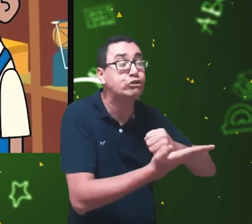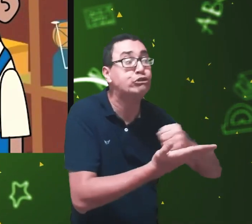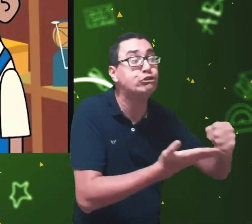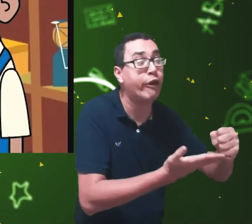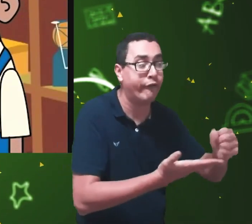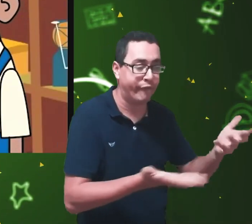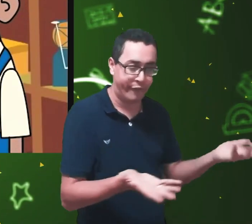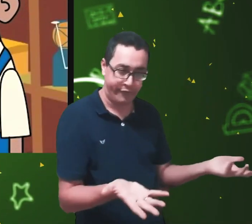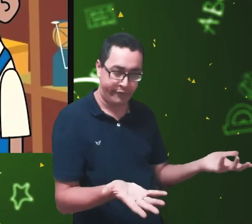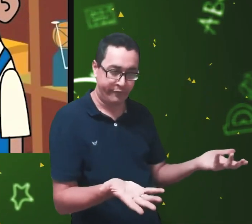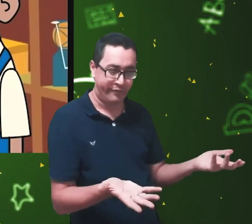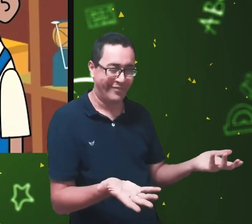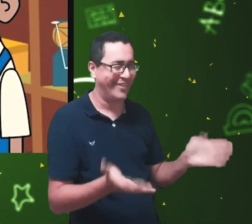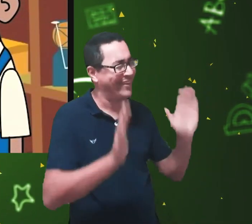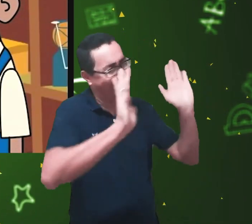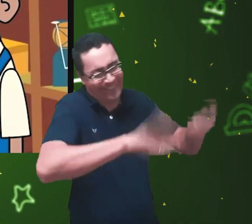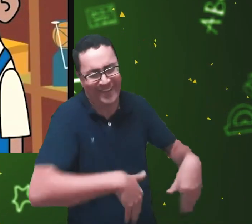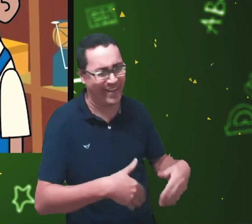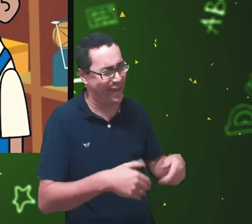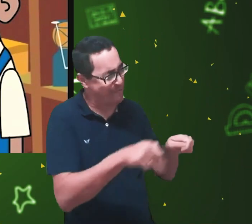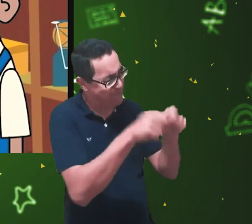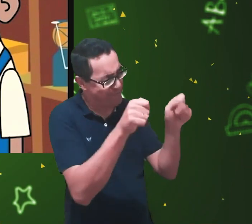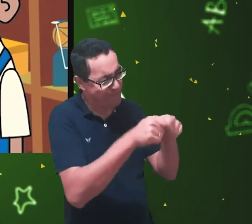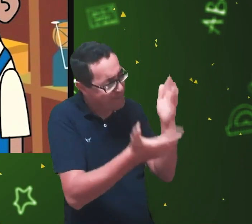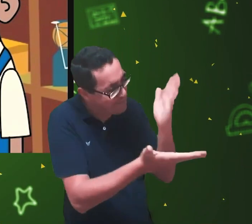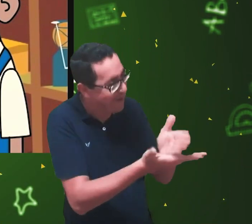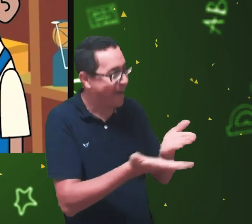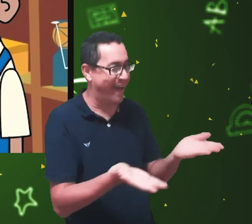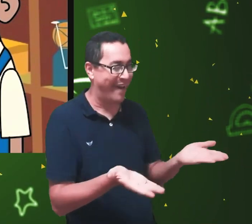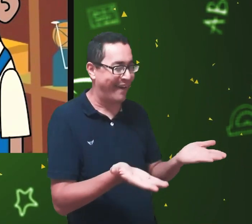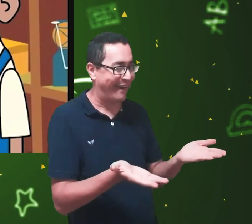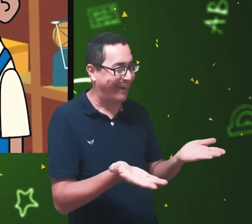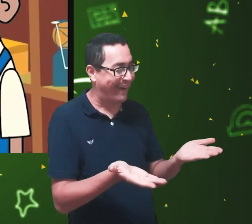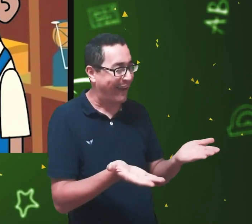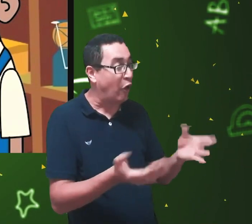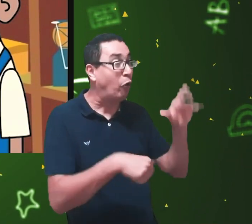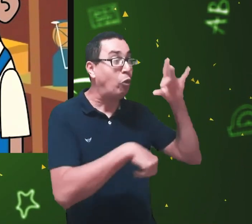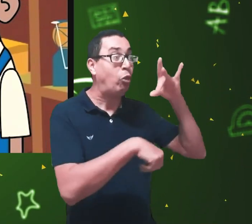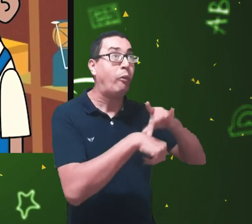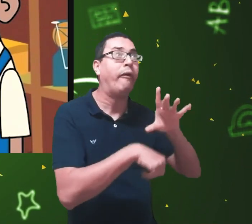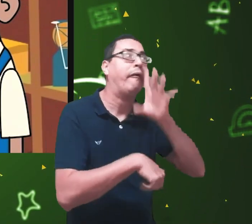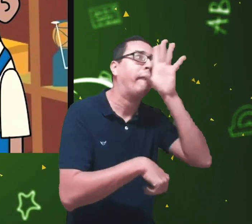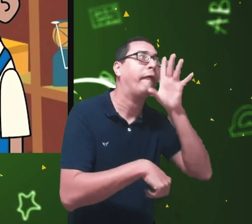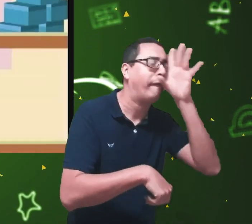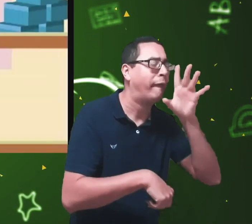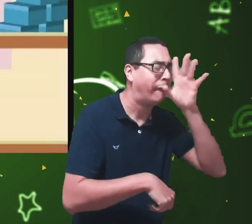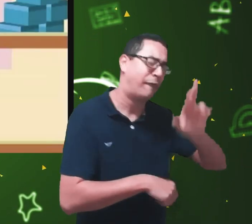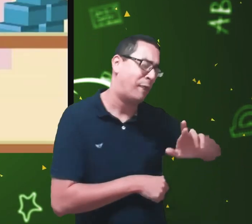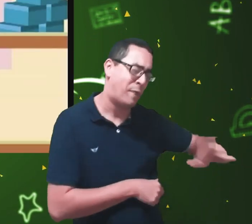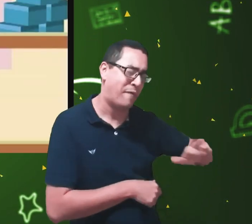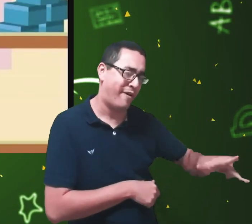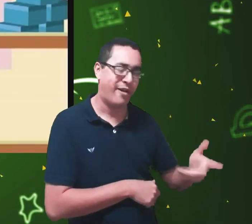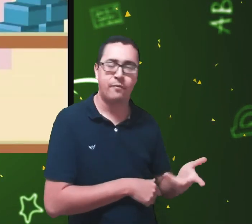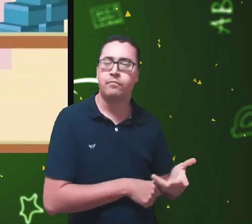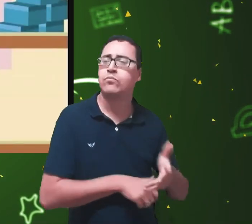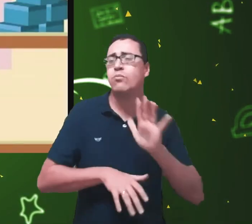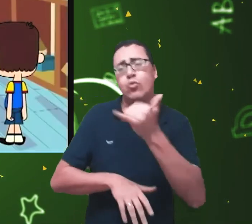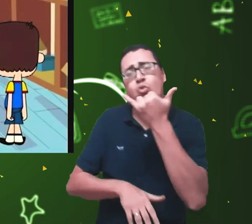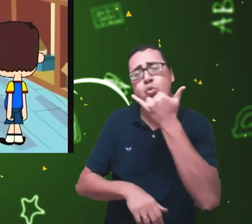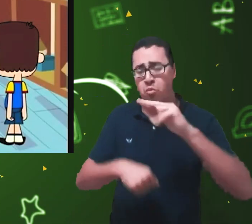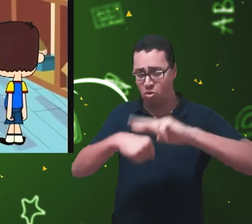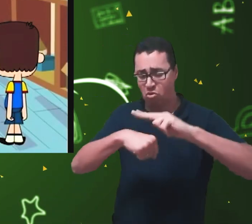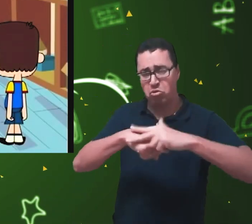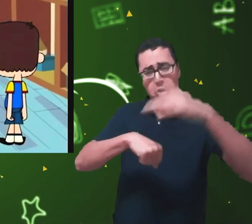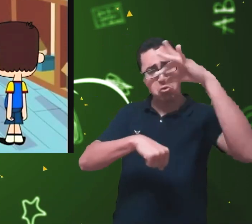que remediar. Deixa de bobagem, Guto. Ninguém fica doente de uma hora para outra. Mas eu não quero ter dengue.